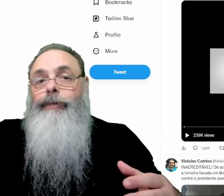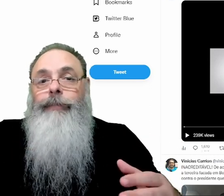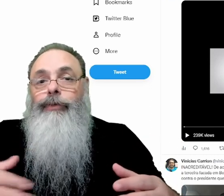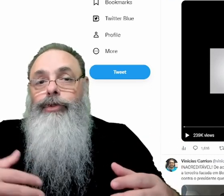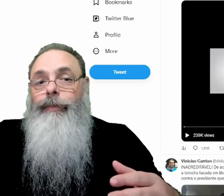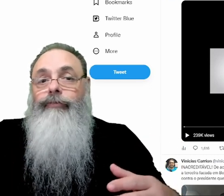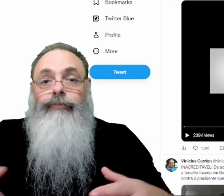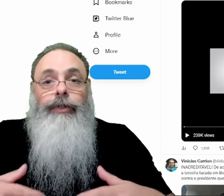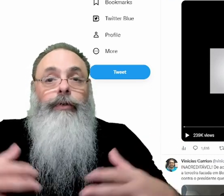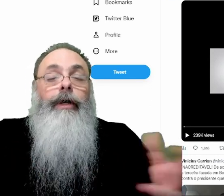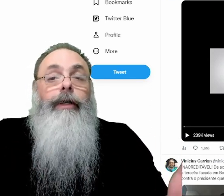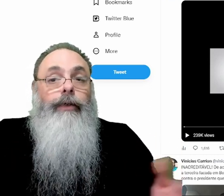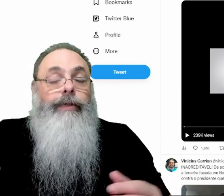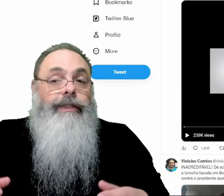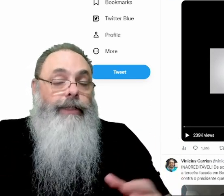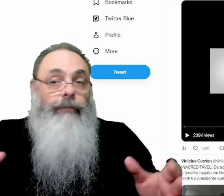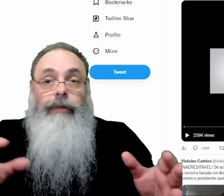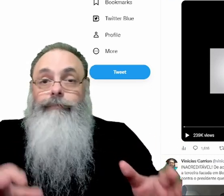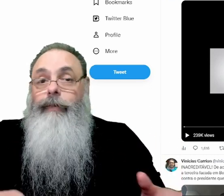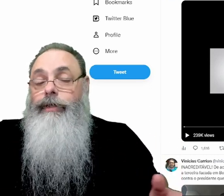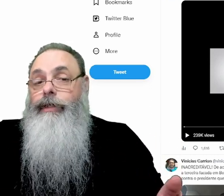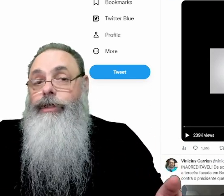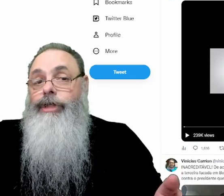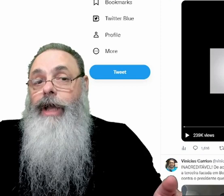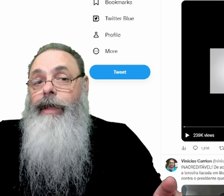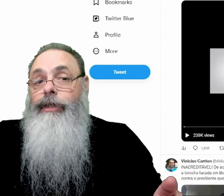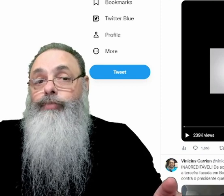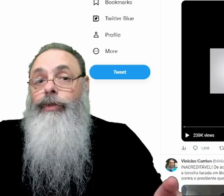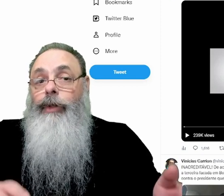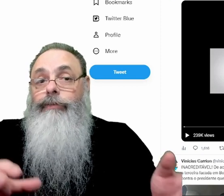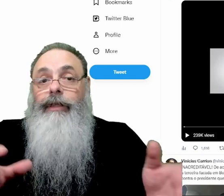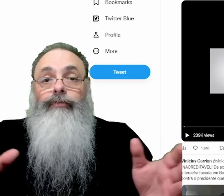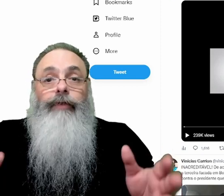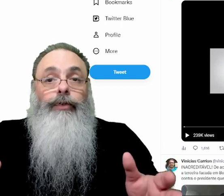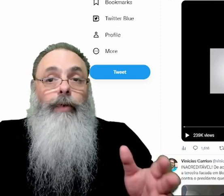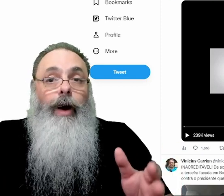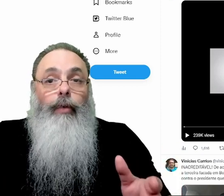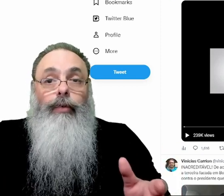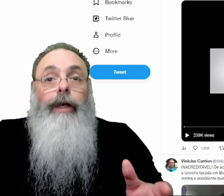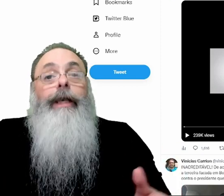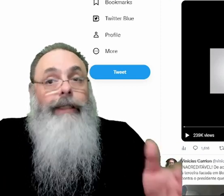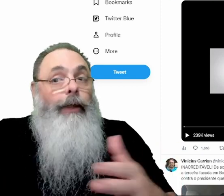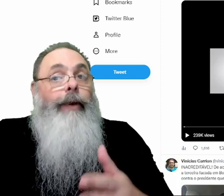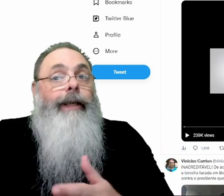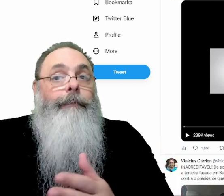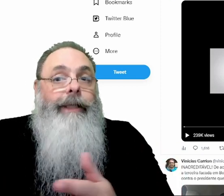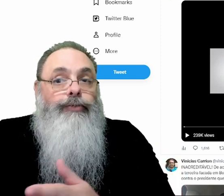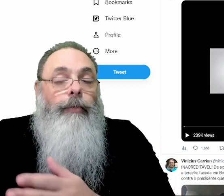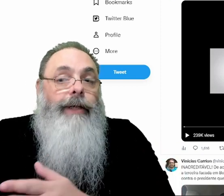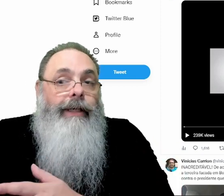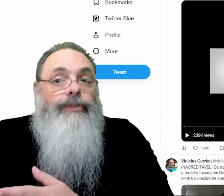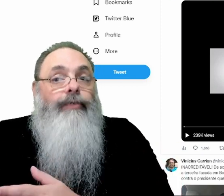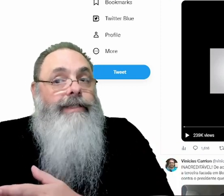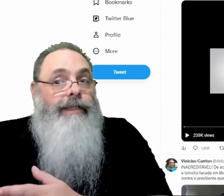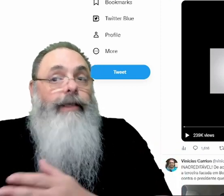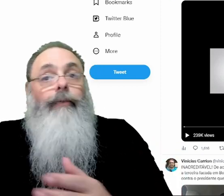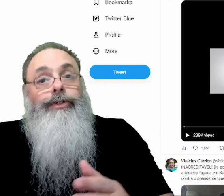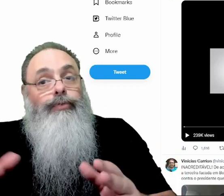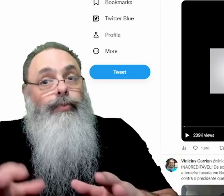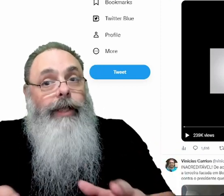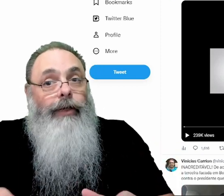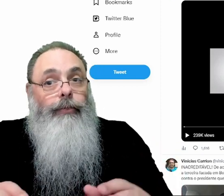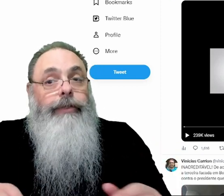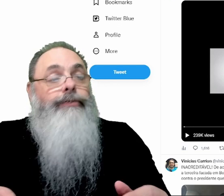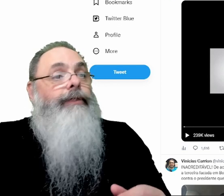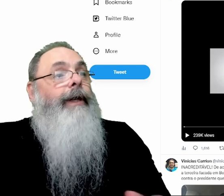cambada de pintor de meio fio e coisa e tal. Criticar eles por não terem feito algo que não era mesmo para eles fazer, eu